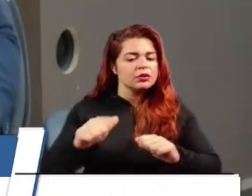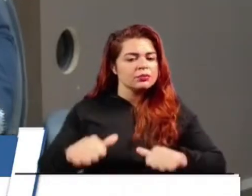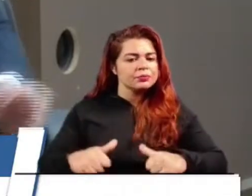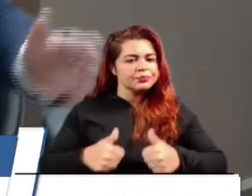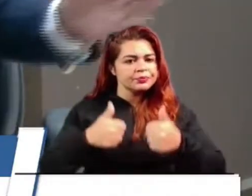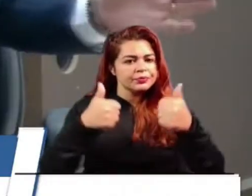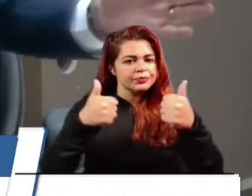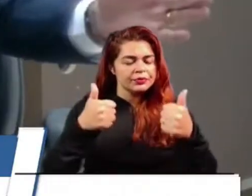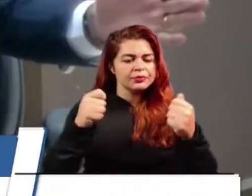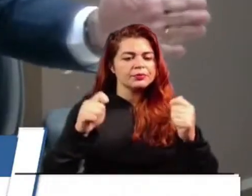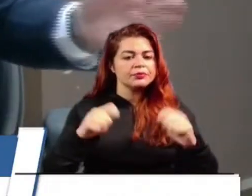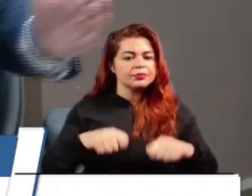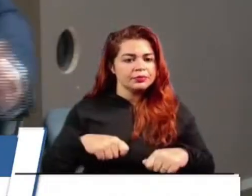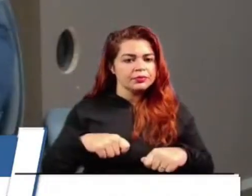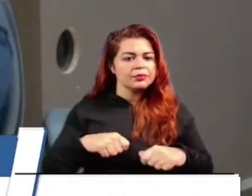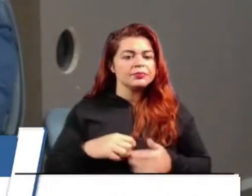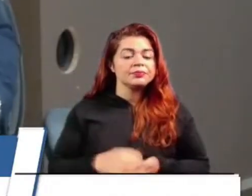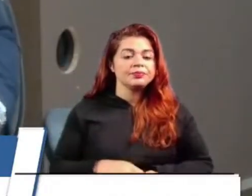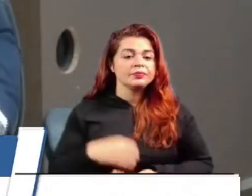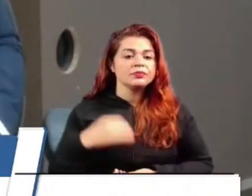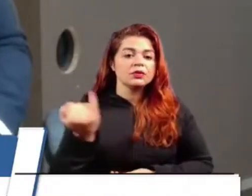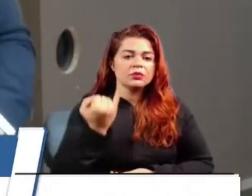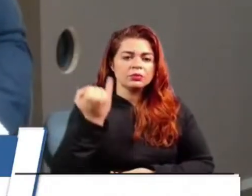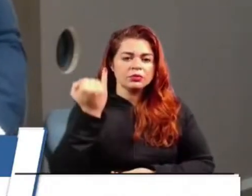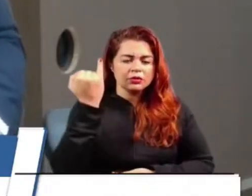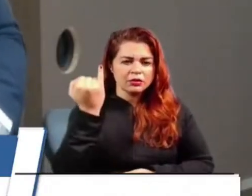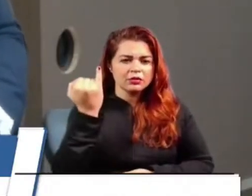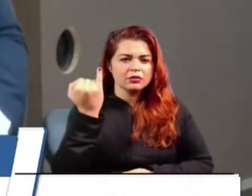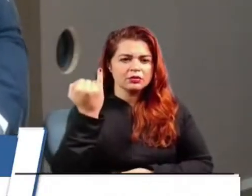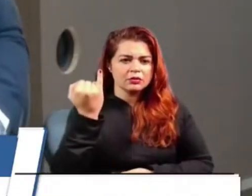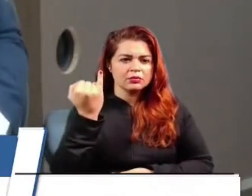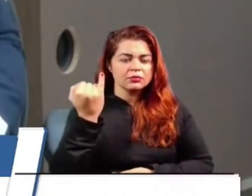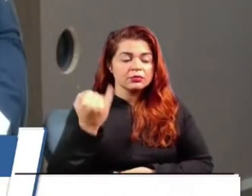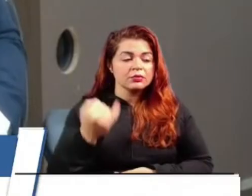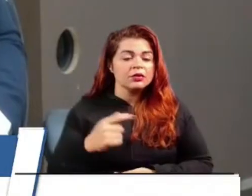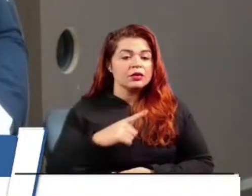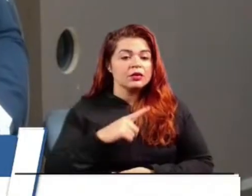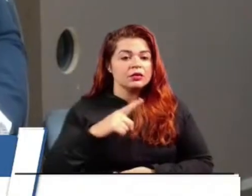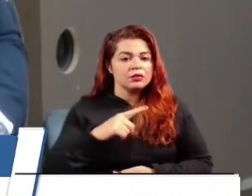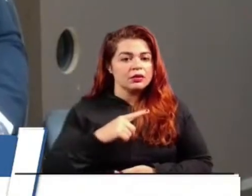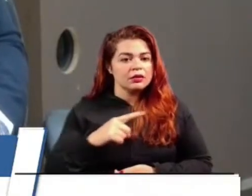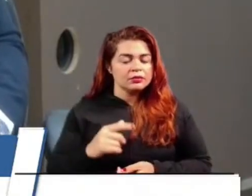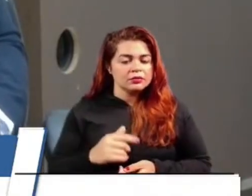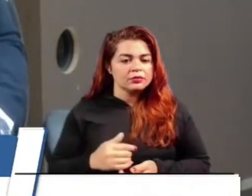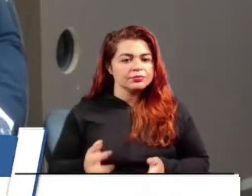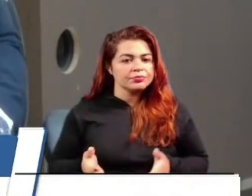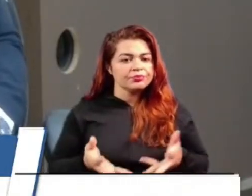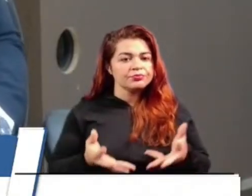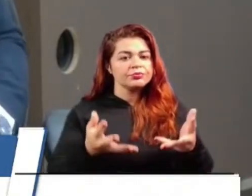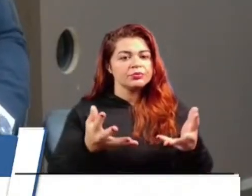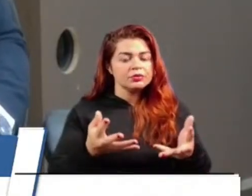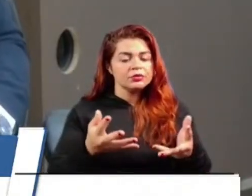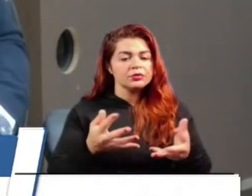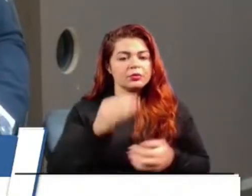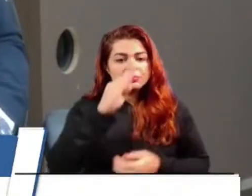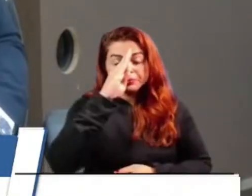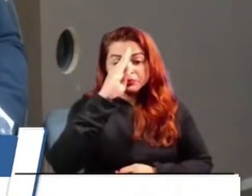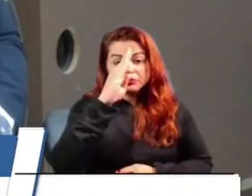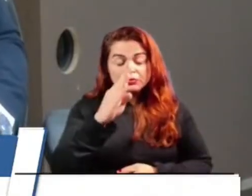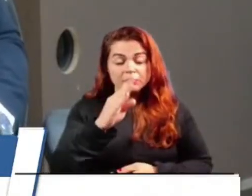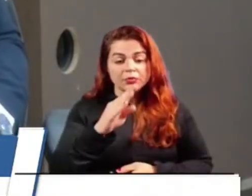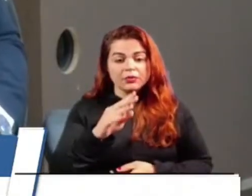importante que quando há uma reivindicação, principalmente por parte do servidor, que tanto